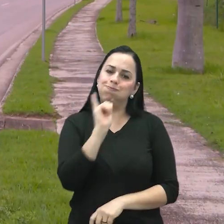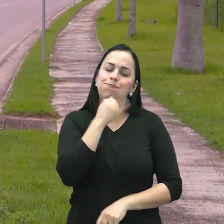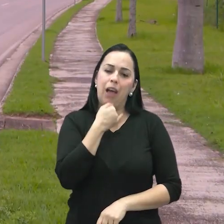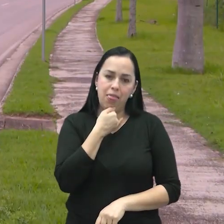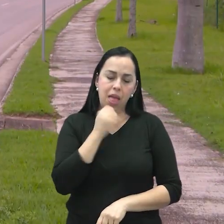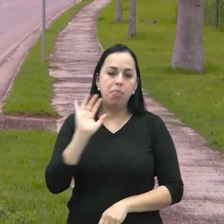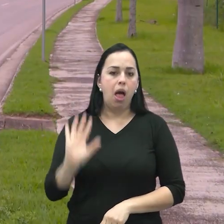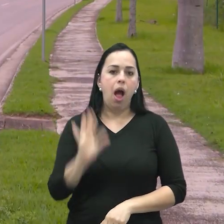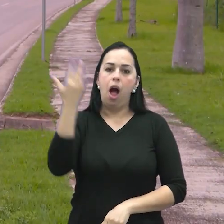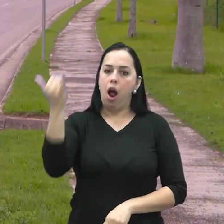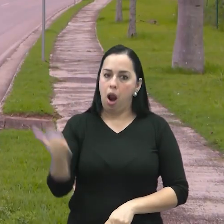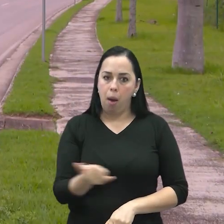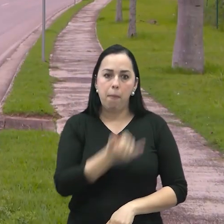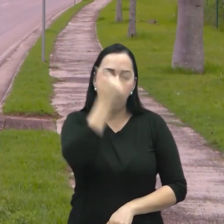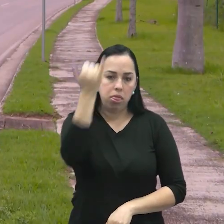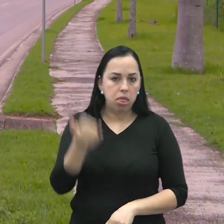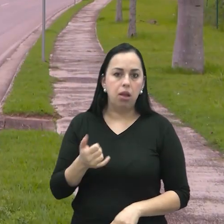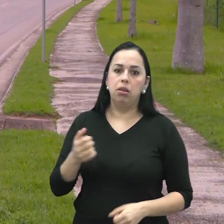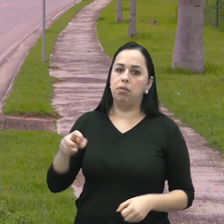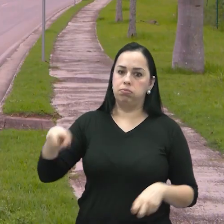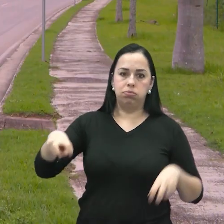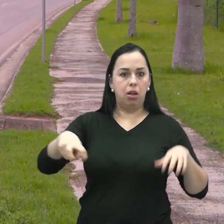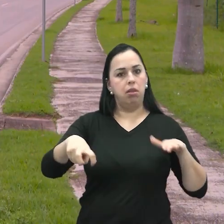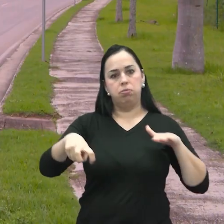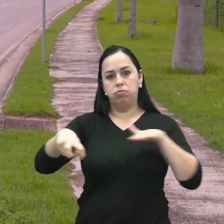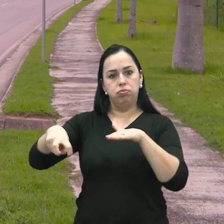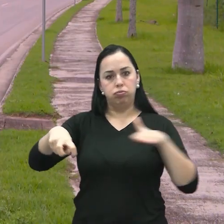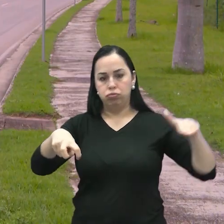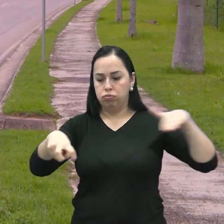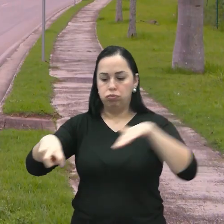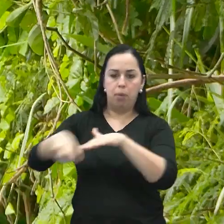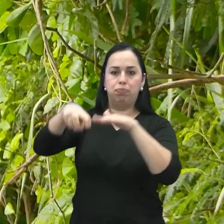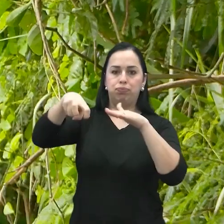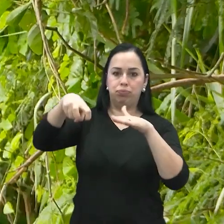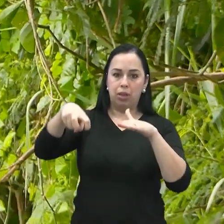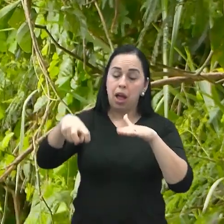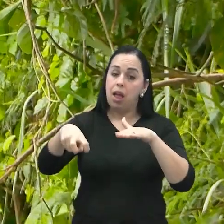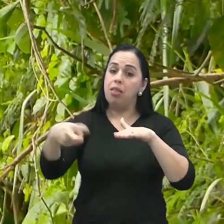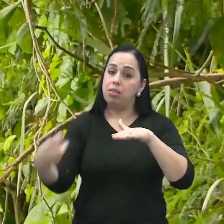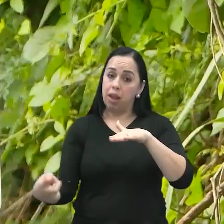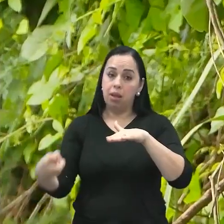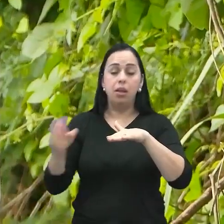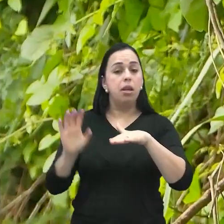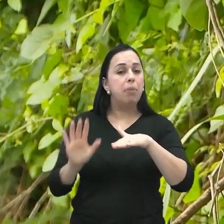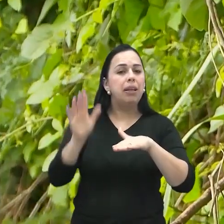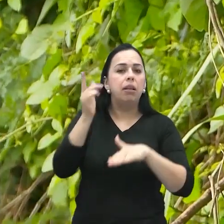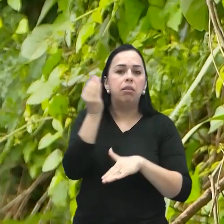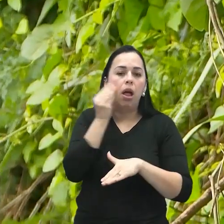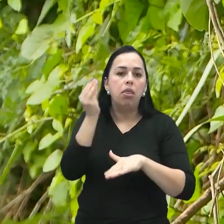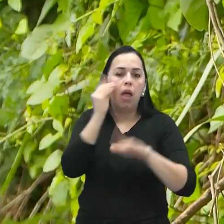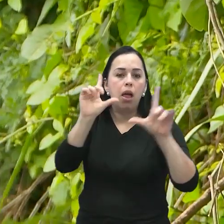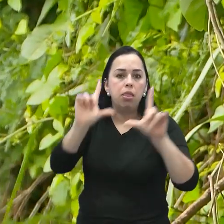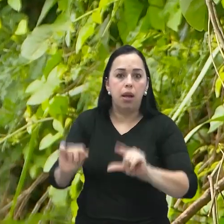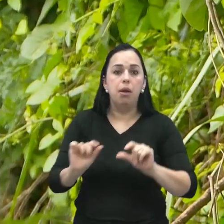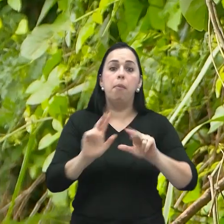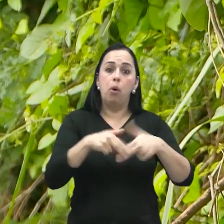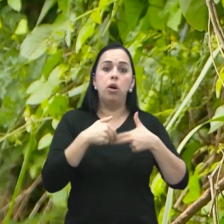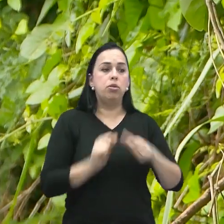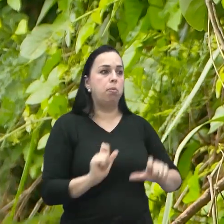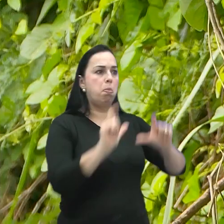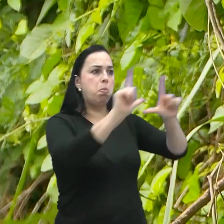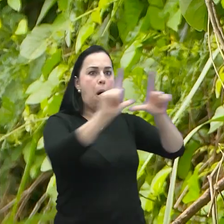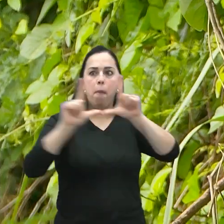são comuns os casos de atropelamento desses animais. E para reduzir esses acontecimentos, foram